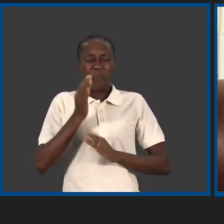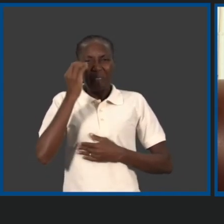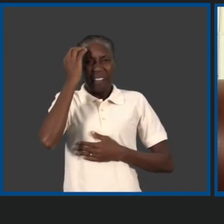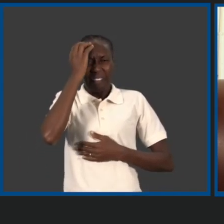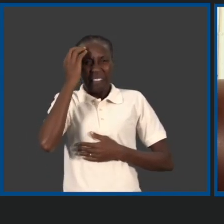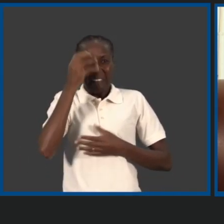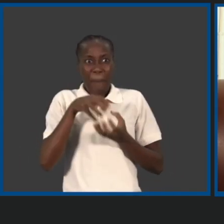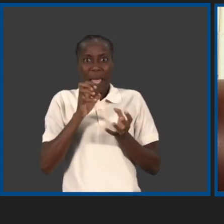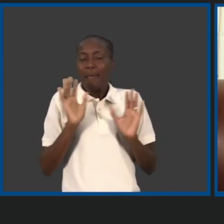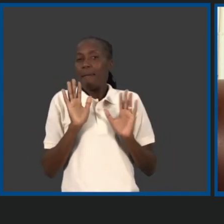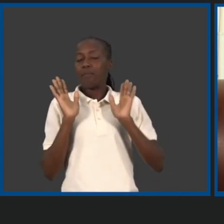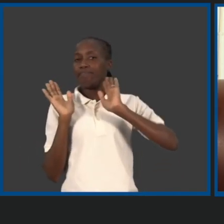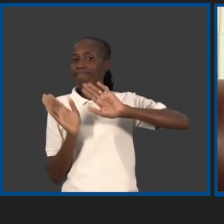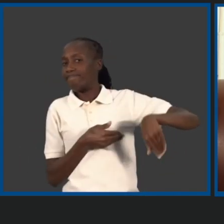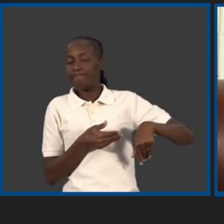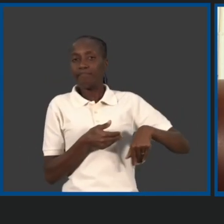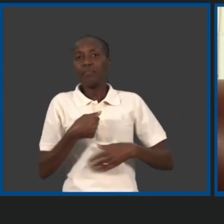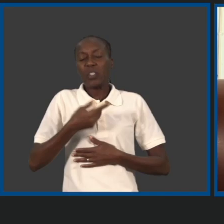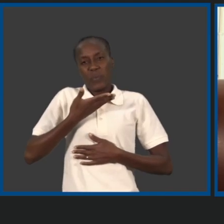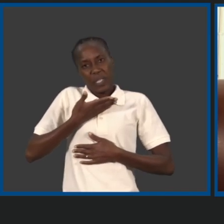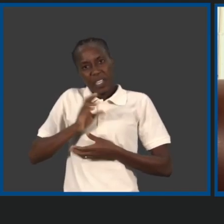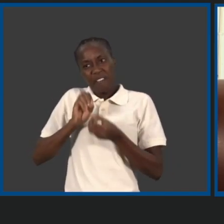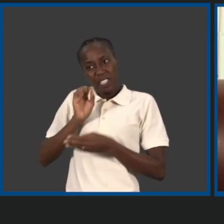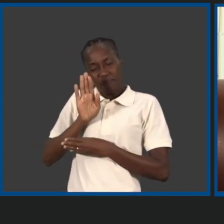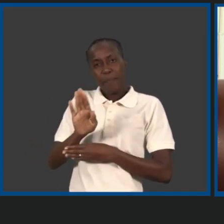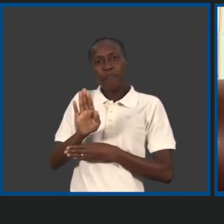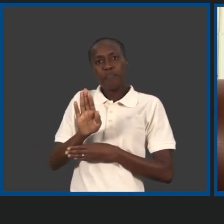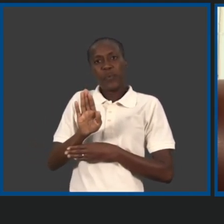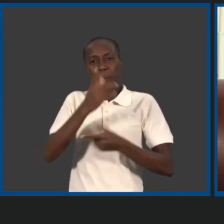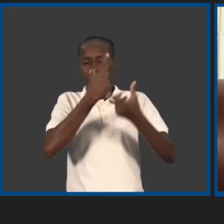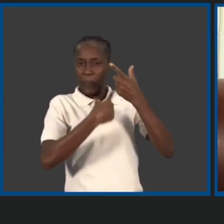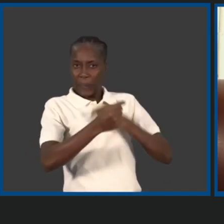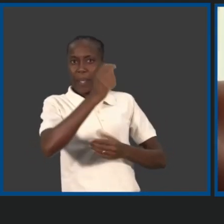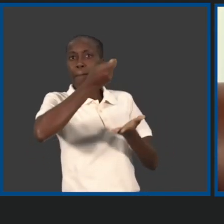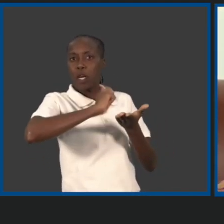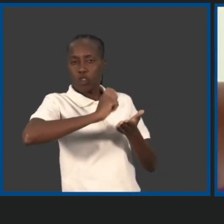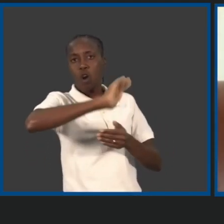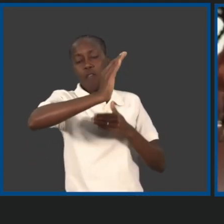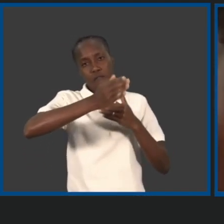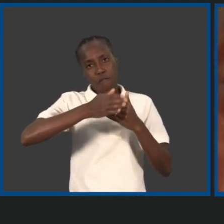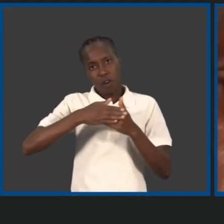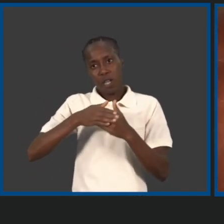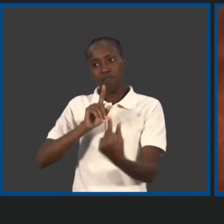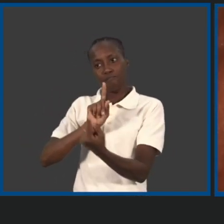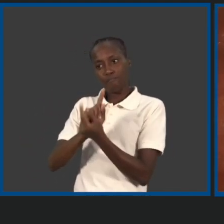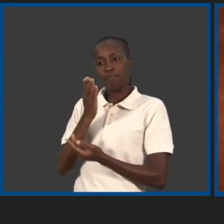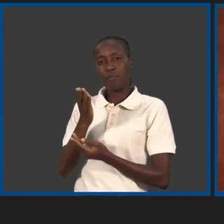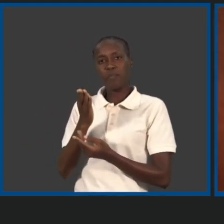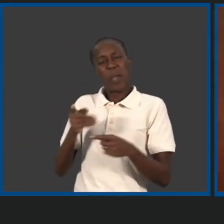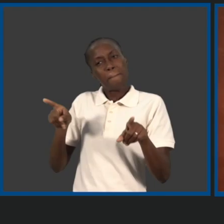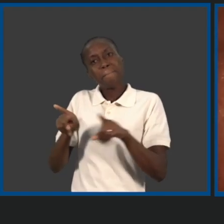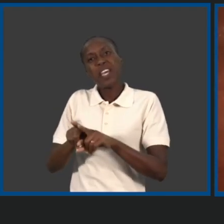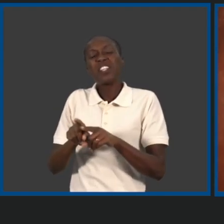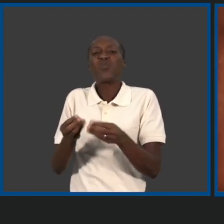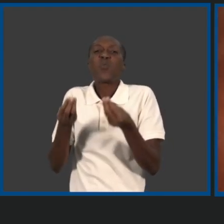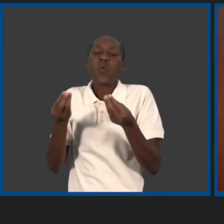deixar ela no estado em que eu deixava e voltava. Encontrava ela do jeito como eu deixei